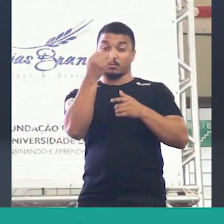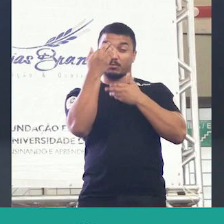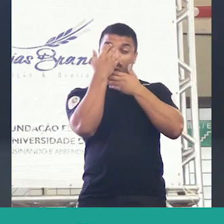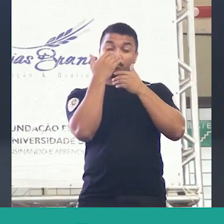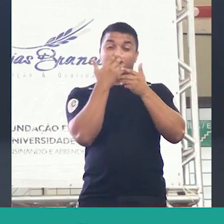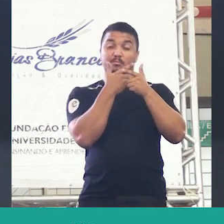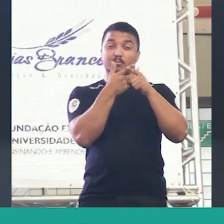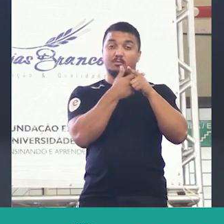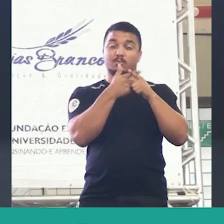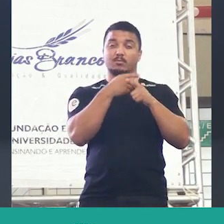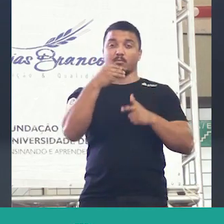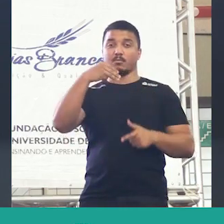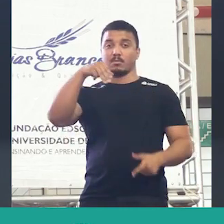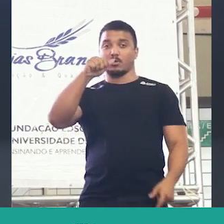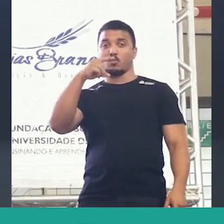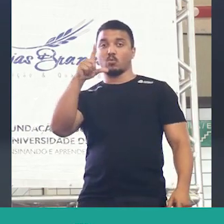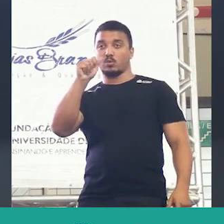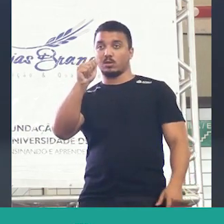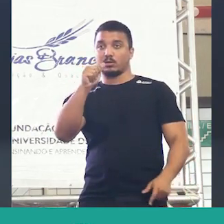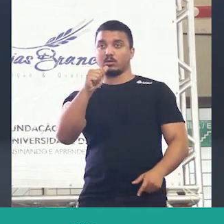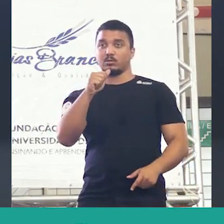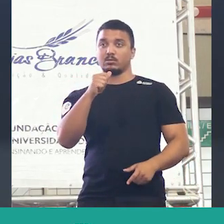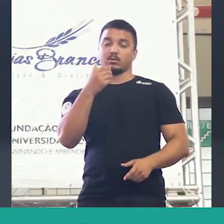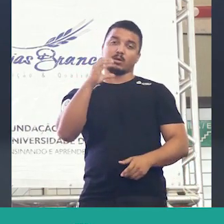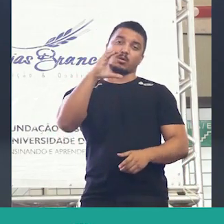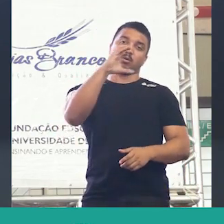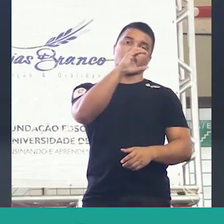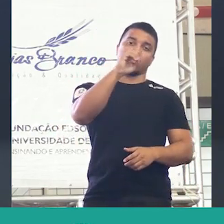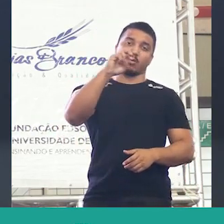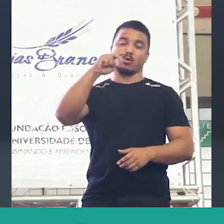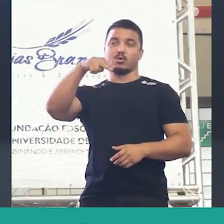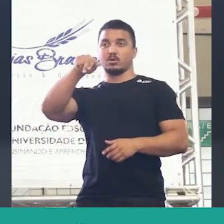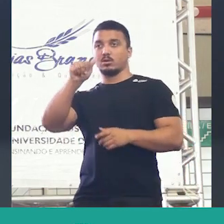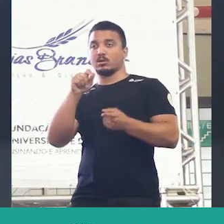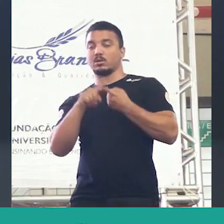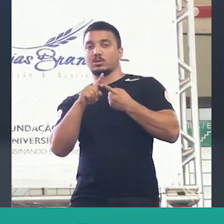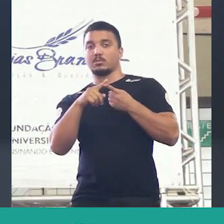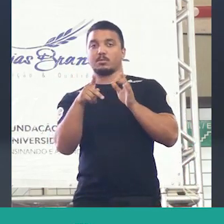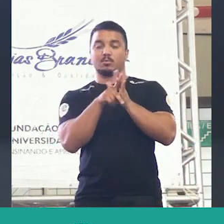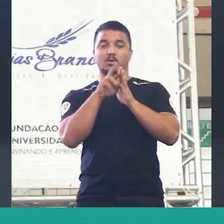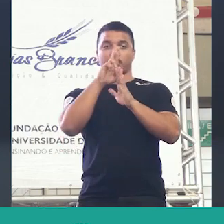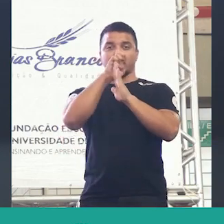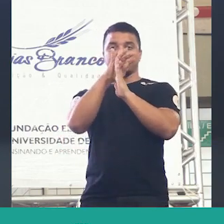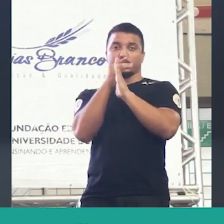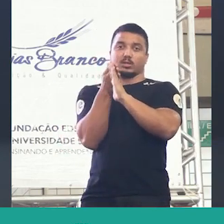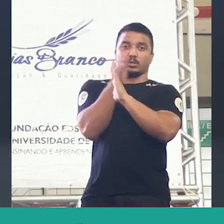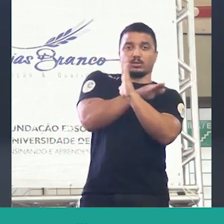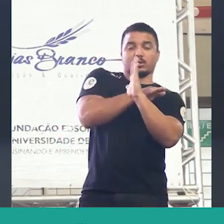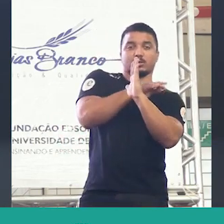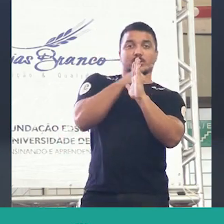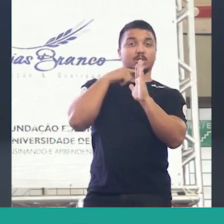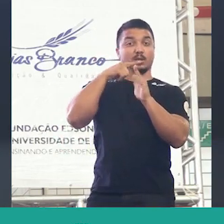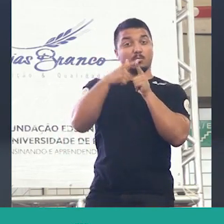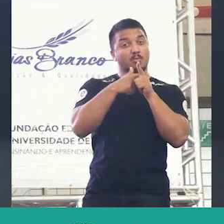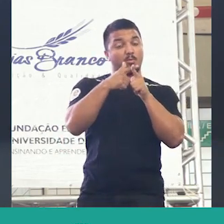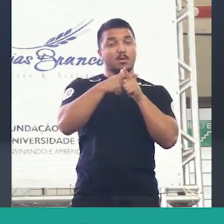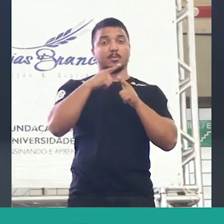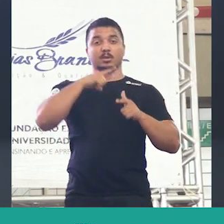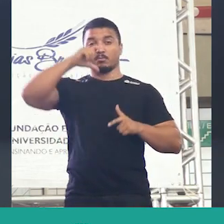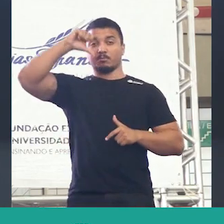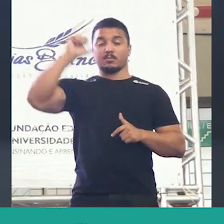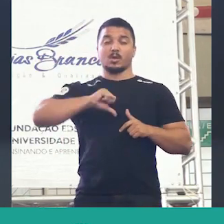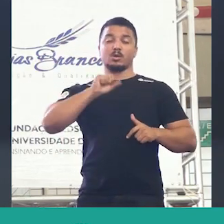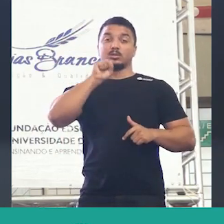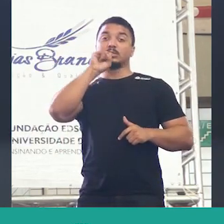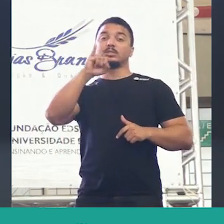parte da macula, parte da córnea e parte atrás lá da retina. Note que este dano é